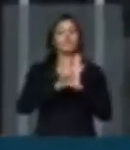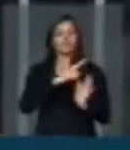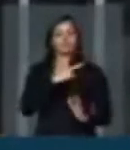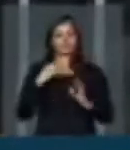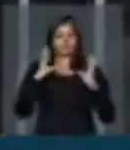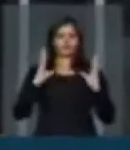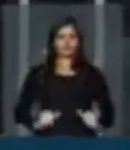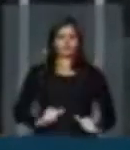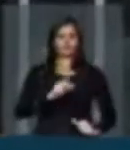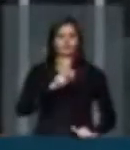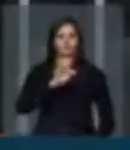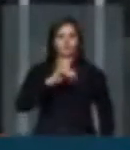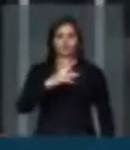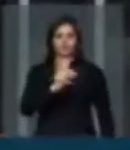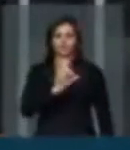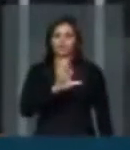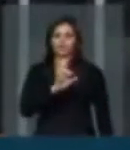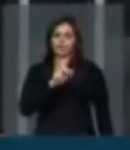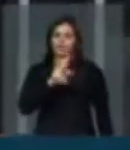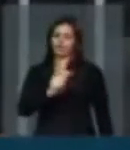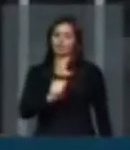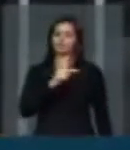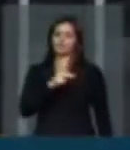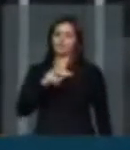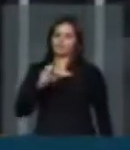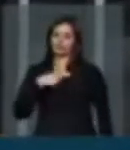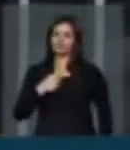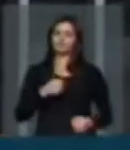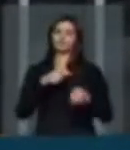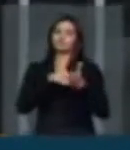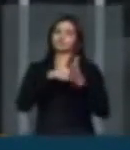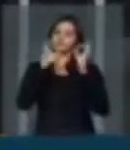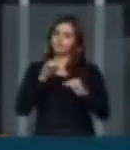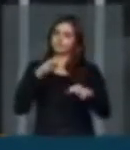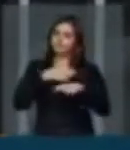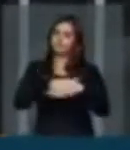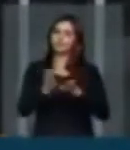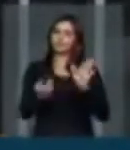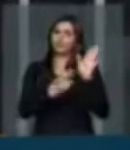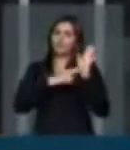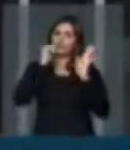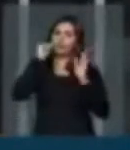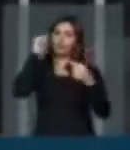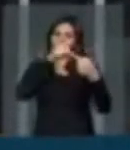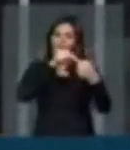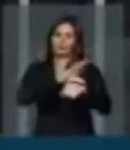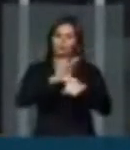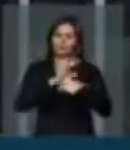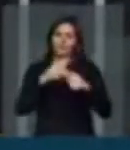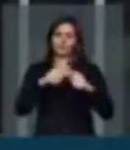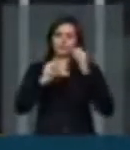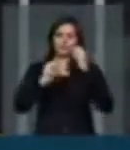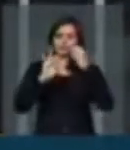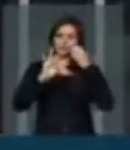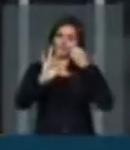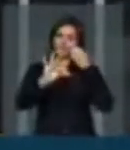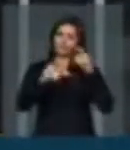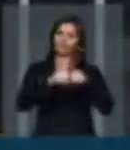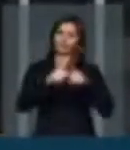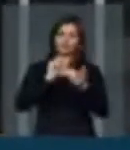PPS teve papel decisivo para garantir sua vigência e constitucionalidade, ao acionar o Supremo Tribunal